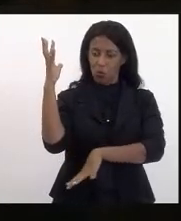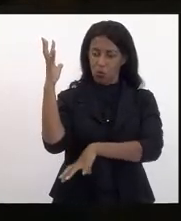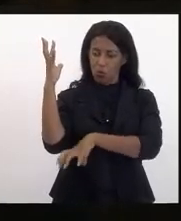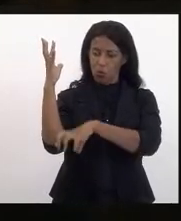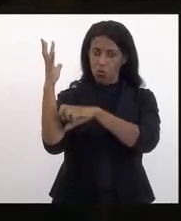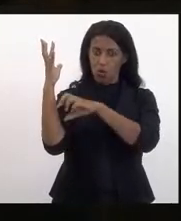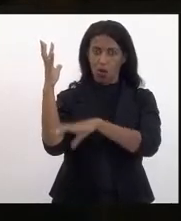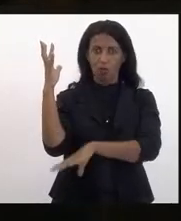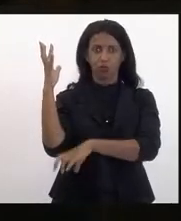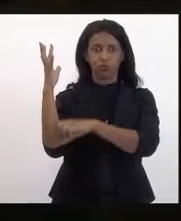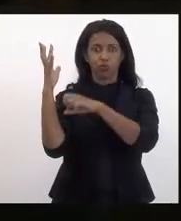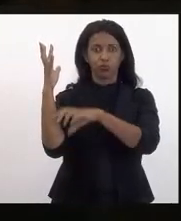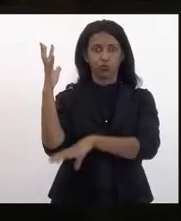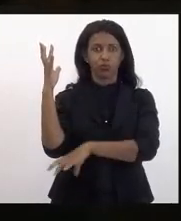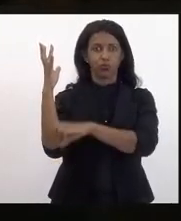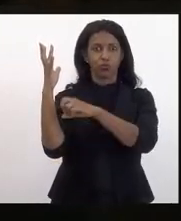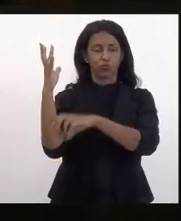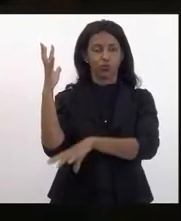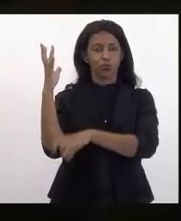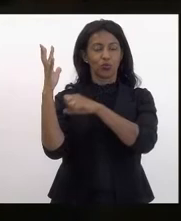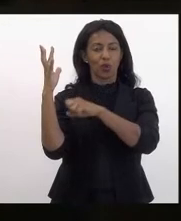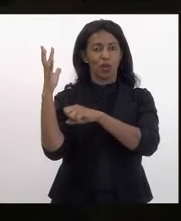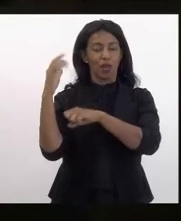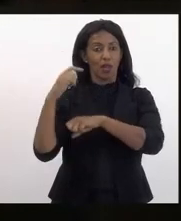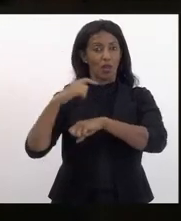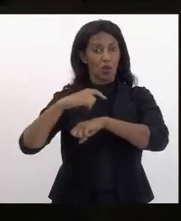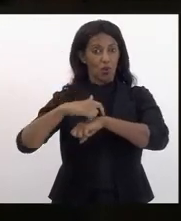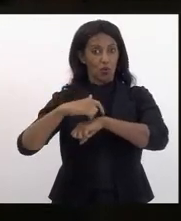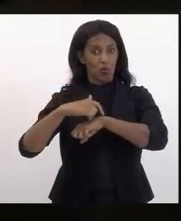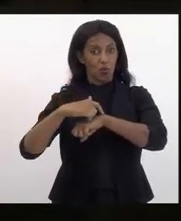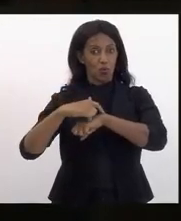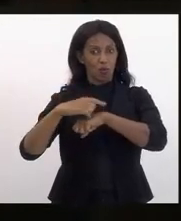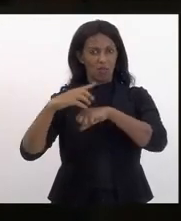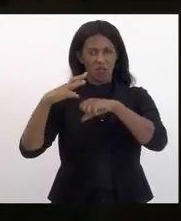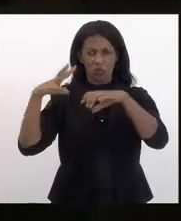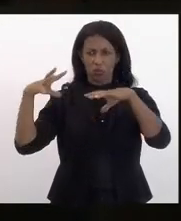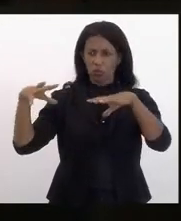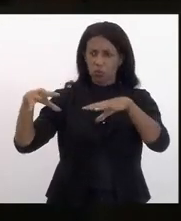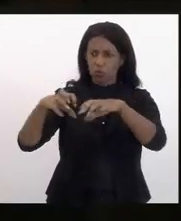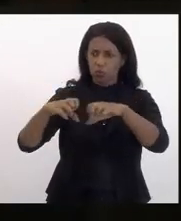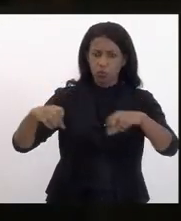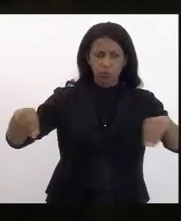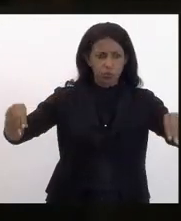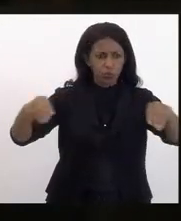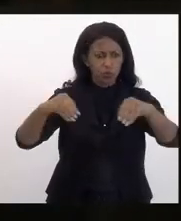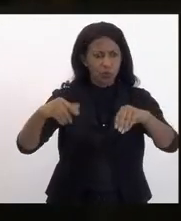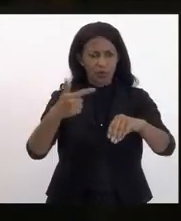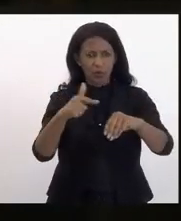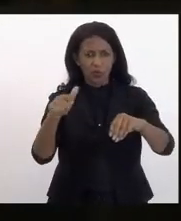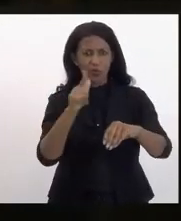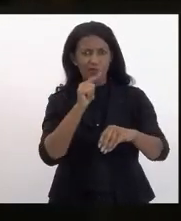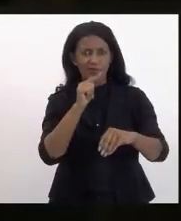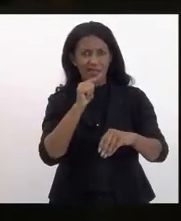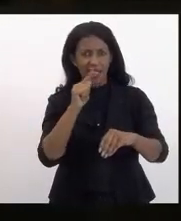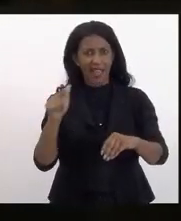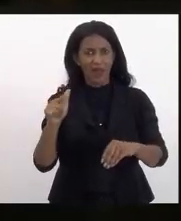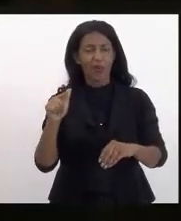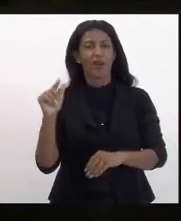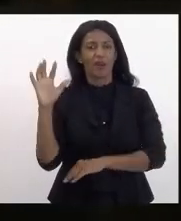beber àqueles que, no momento de seca, necessitam de água. O